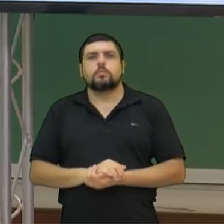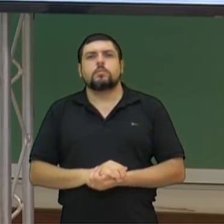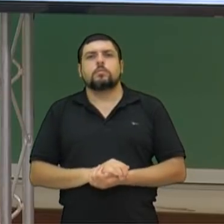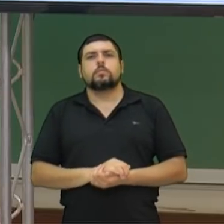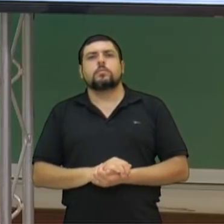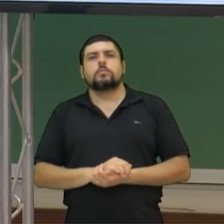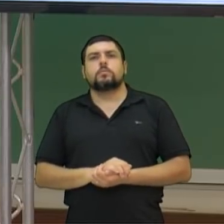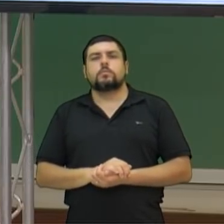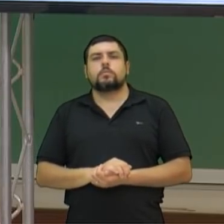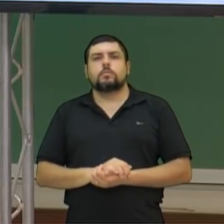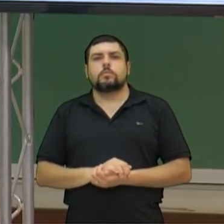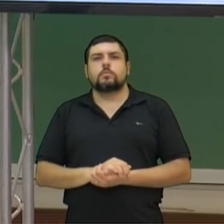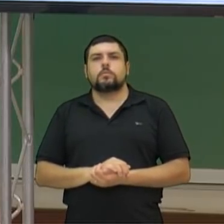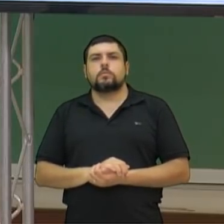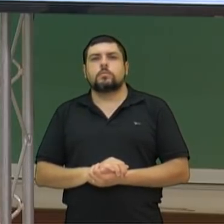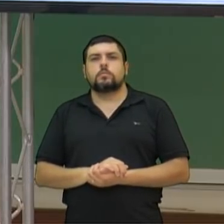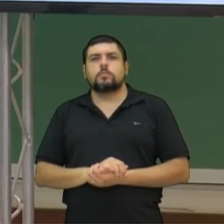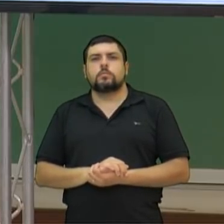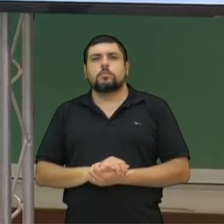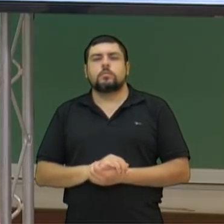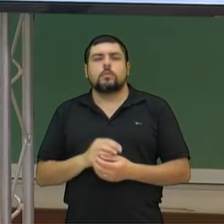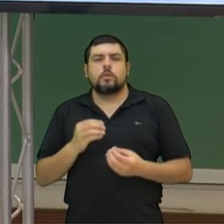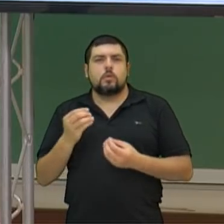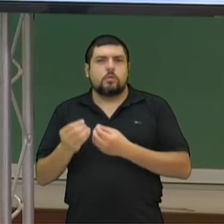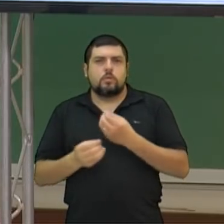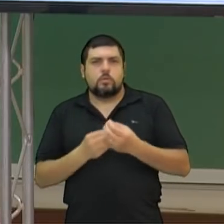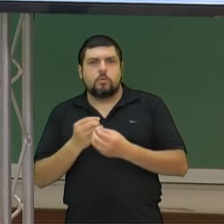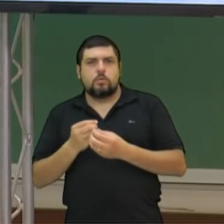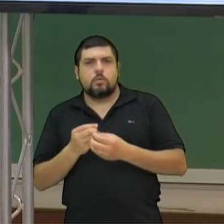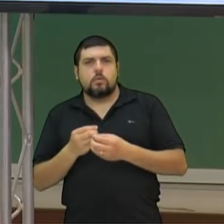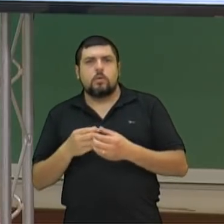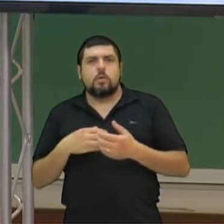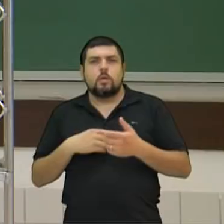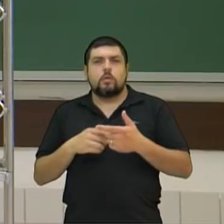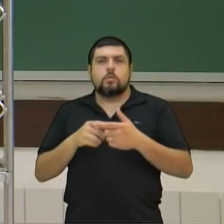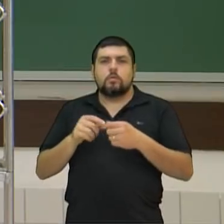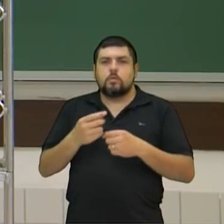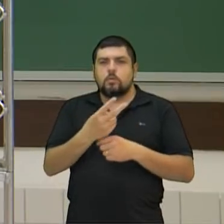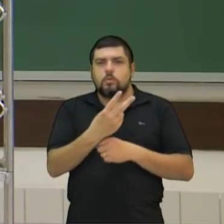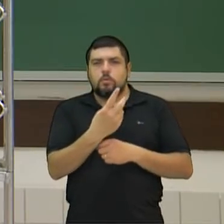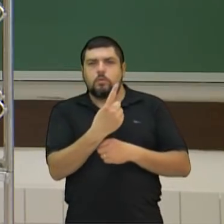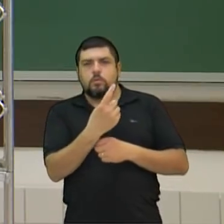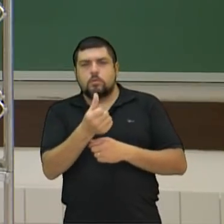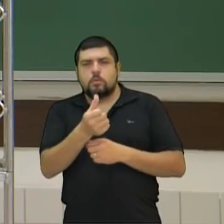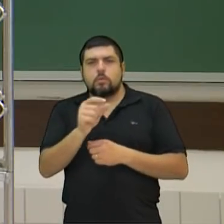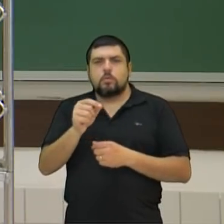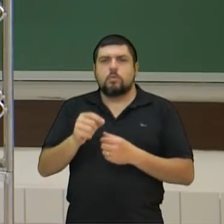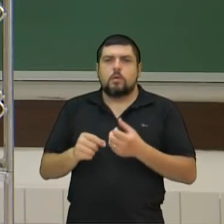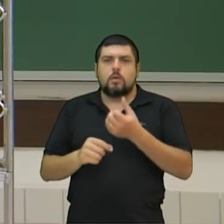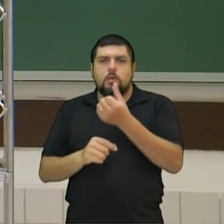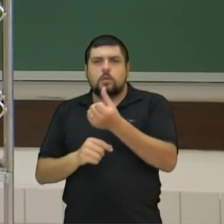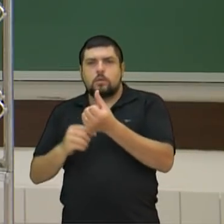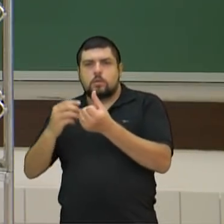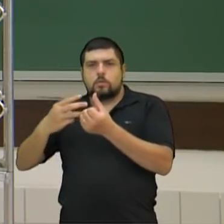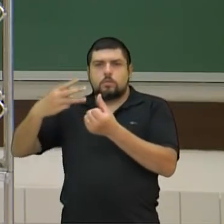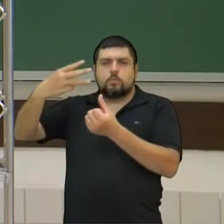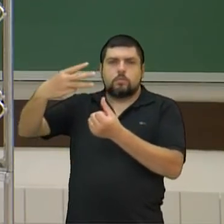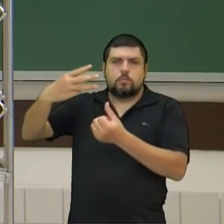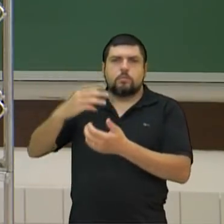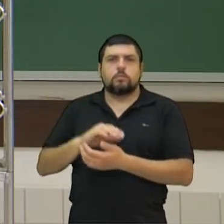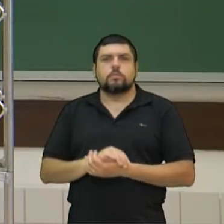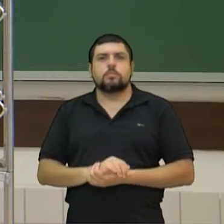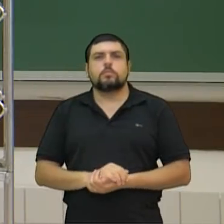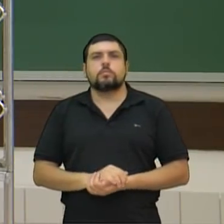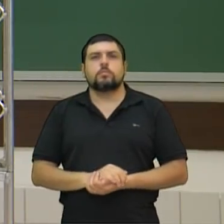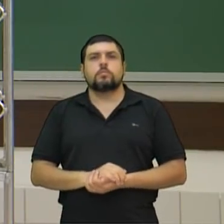6 elevado ao cubo. Então, eu vou substituir 216 por 6 ao cubo. Fiquei com 6 elevado a x é igual,